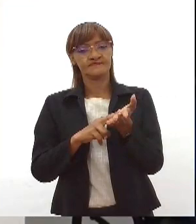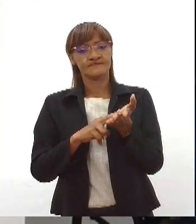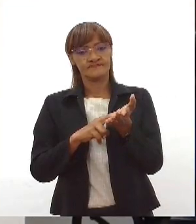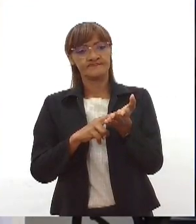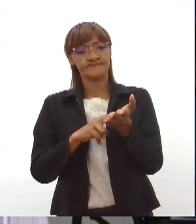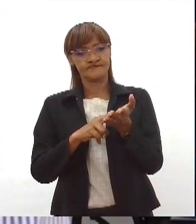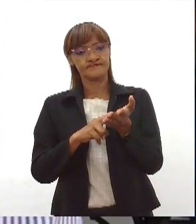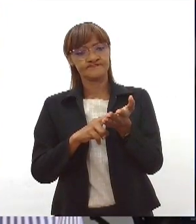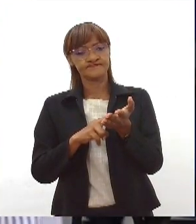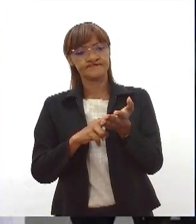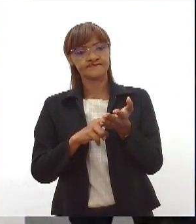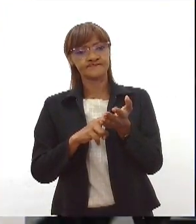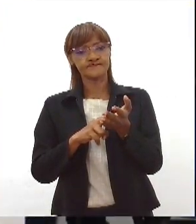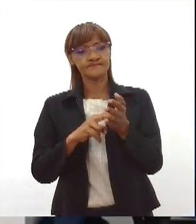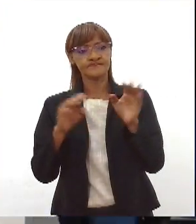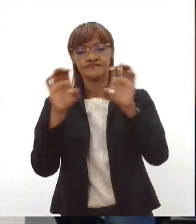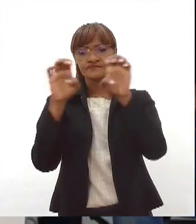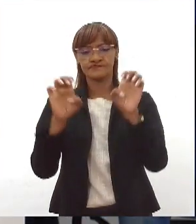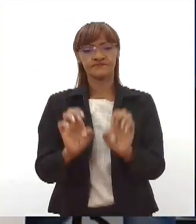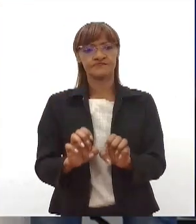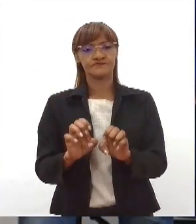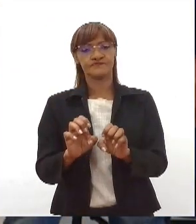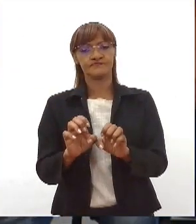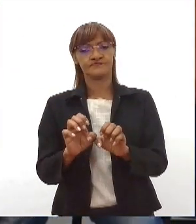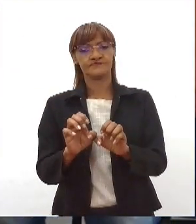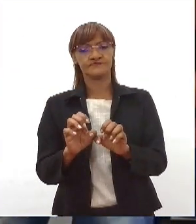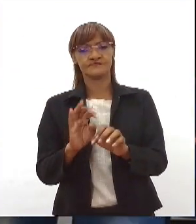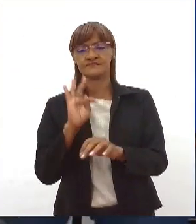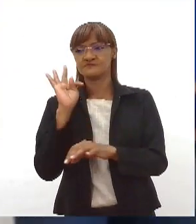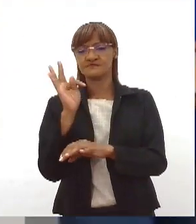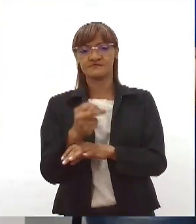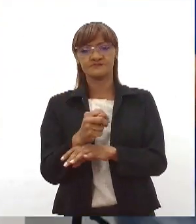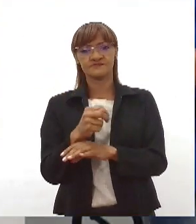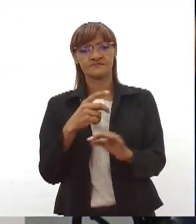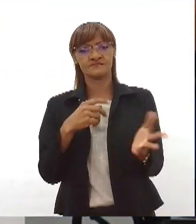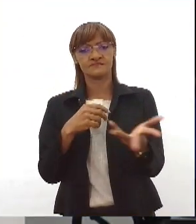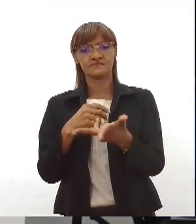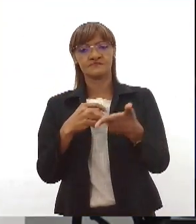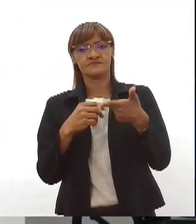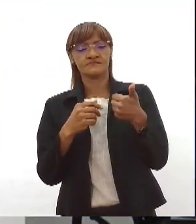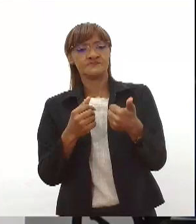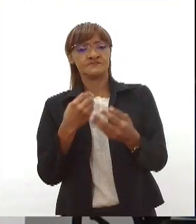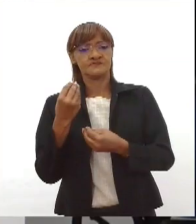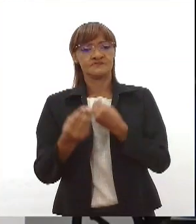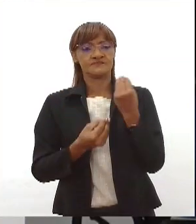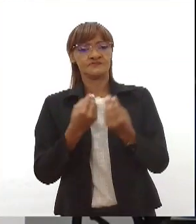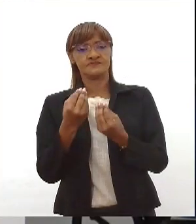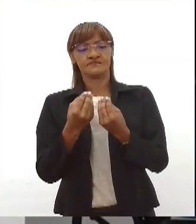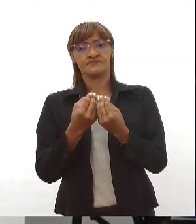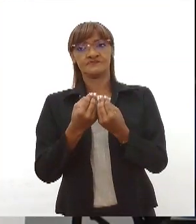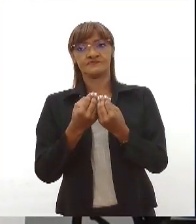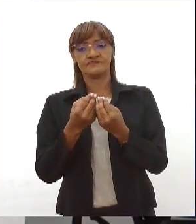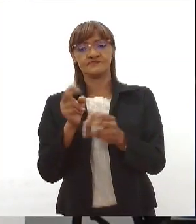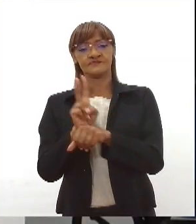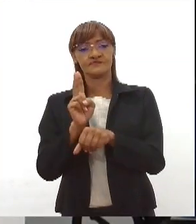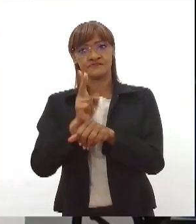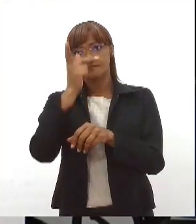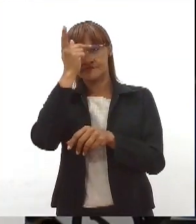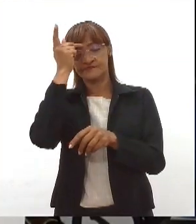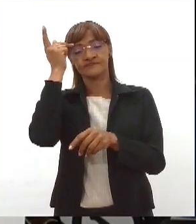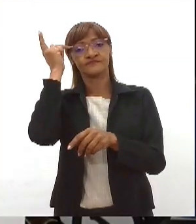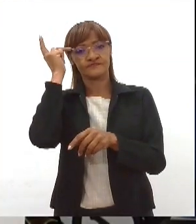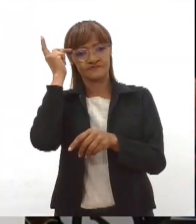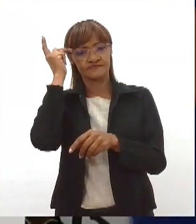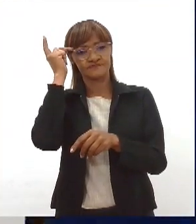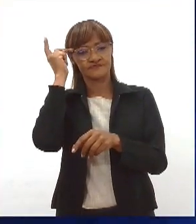estrutural fisicamente e a maneira como se trata as pessoas na Assembleia e eu fico